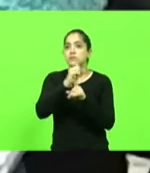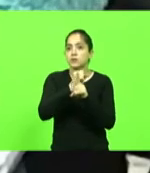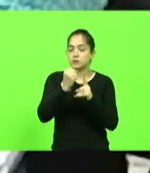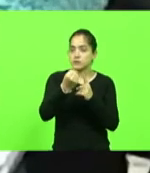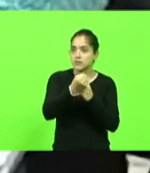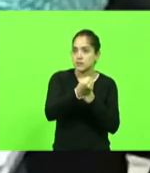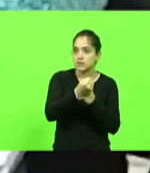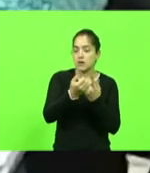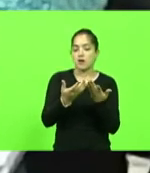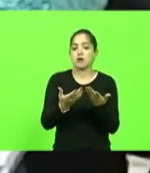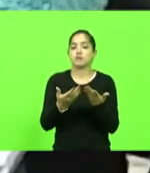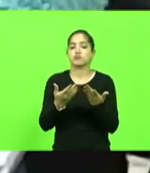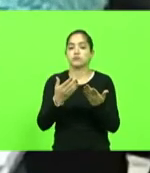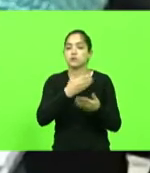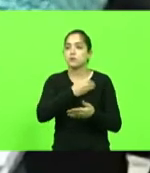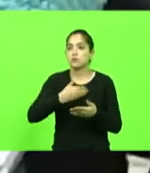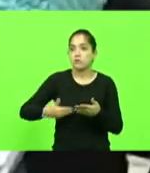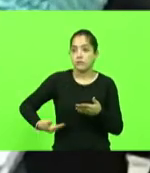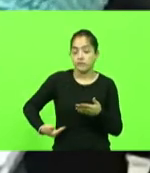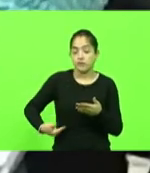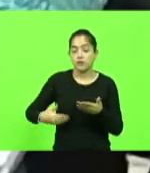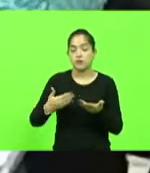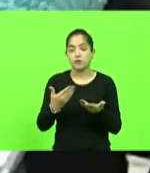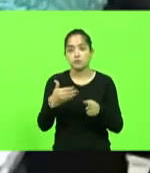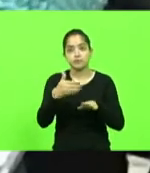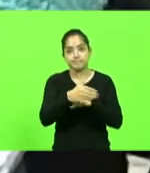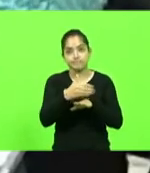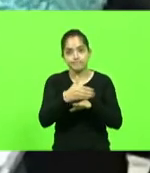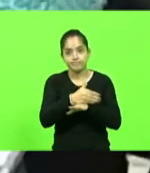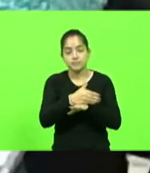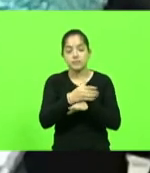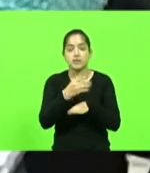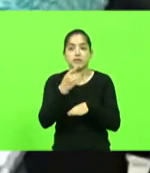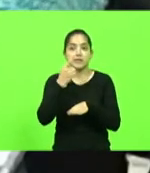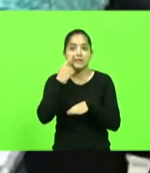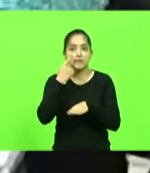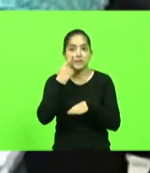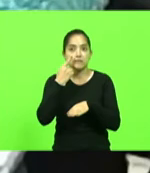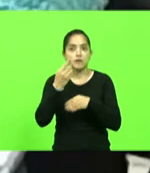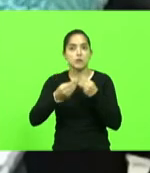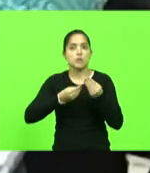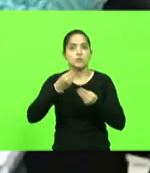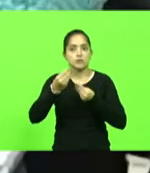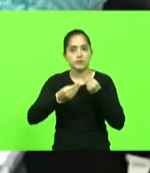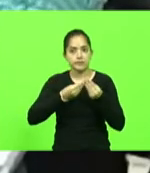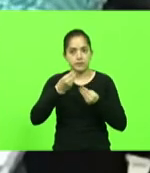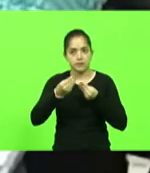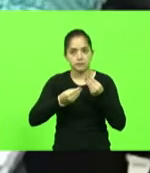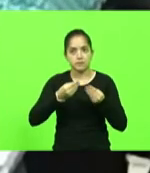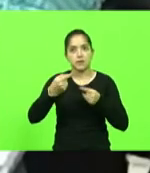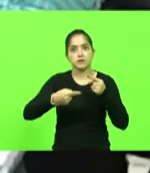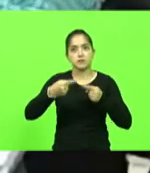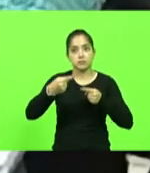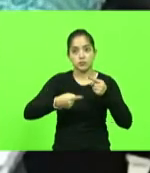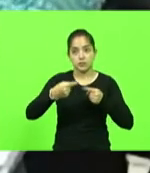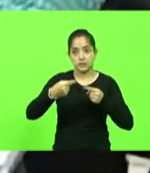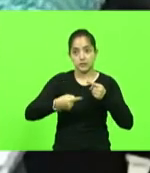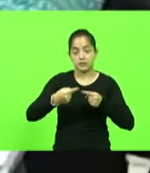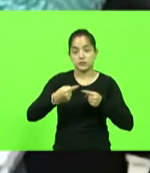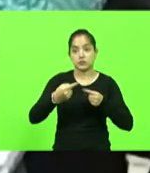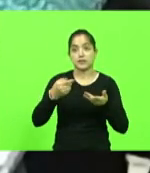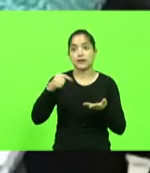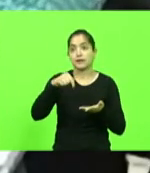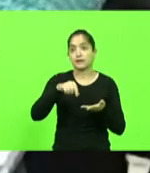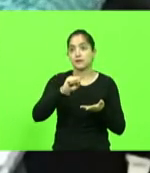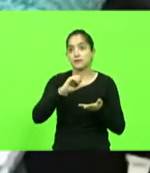e o governo, os nossos usuários, nós temos que conferir como é que está a execução dessa política no nosso estado. Então,